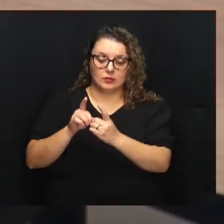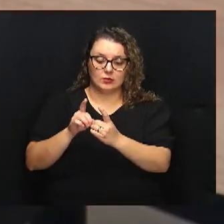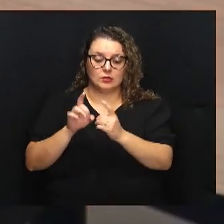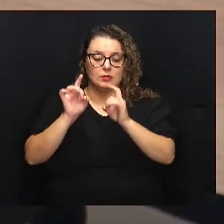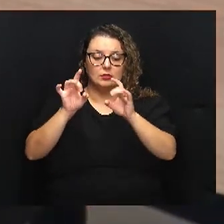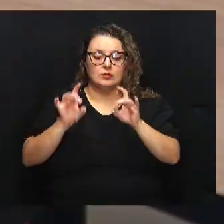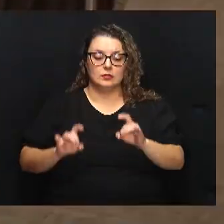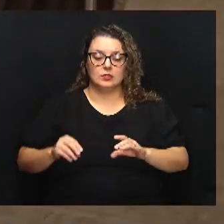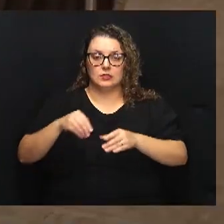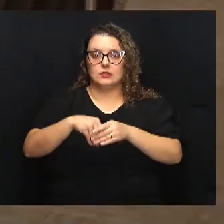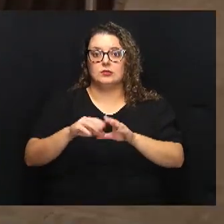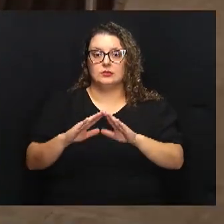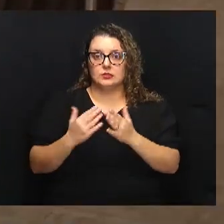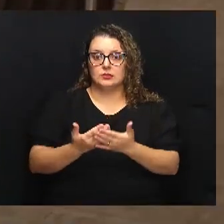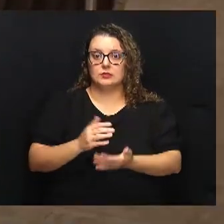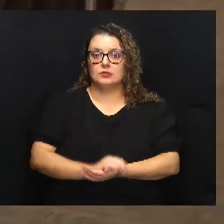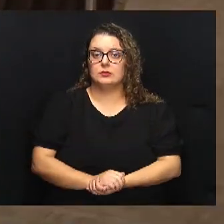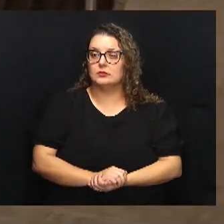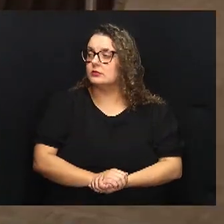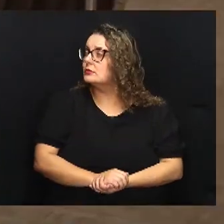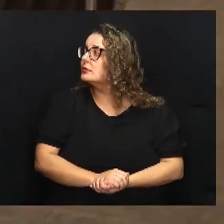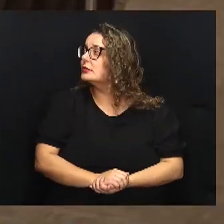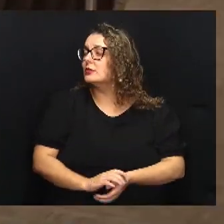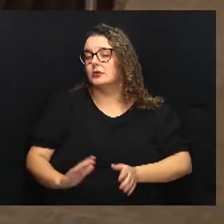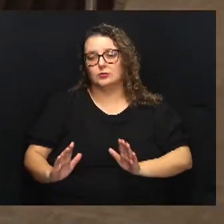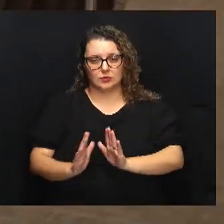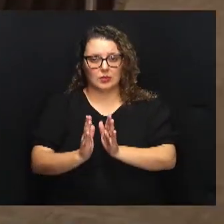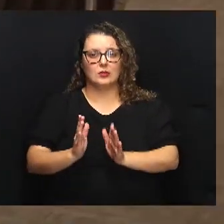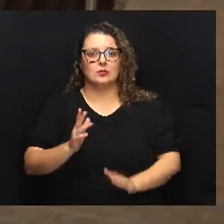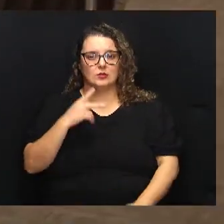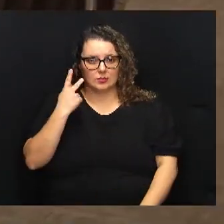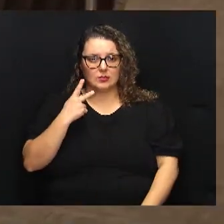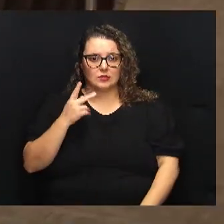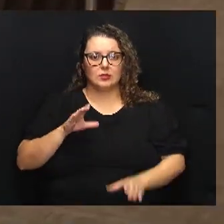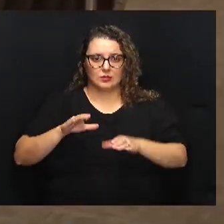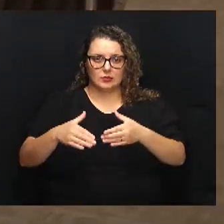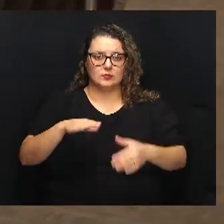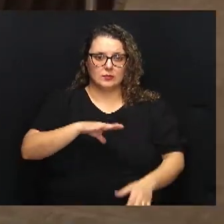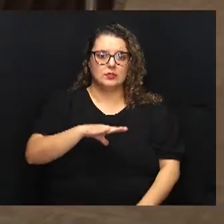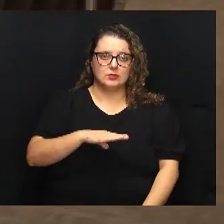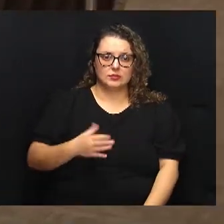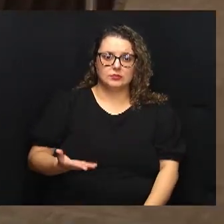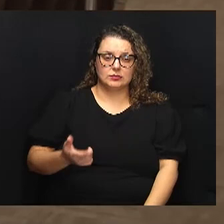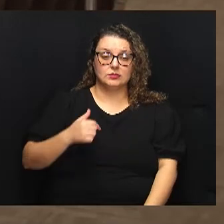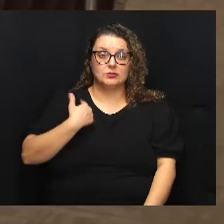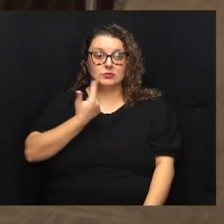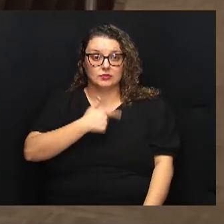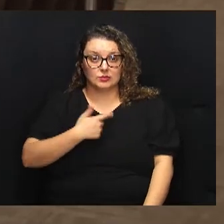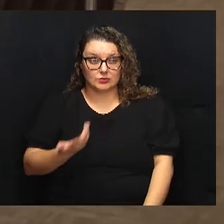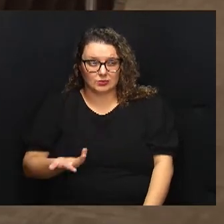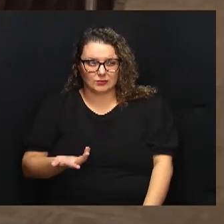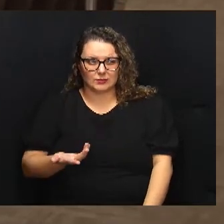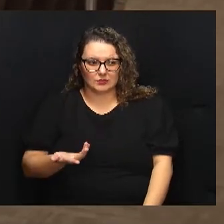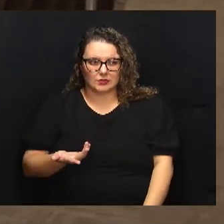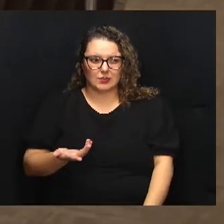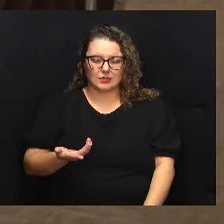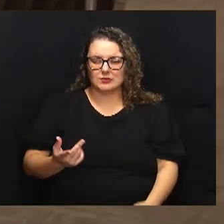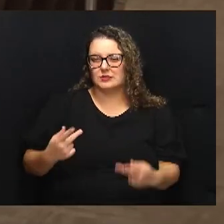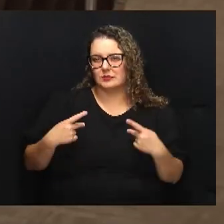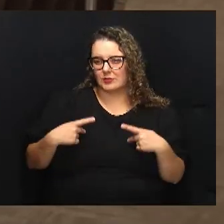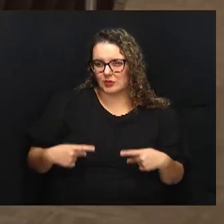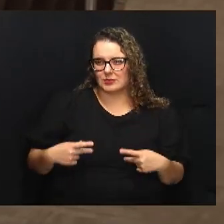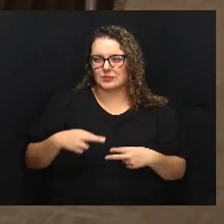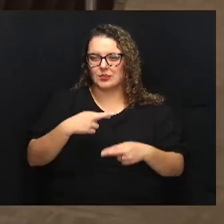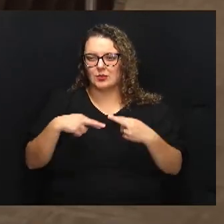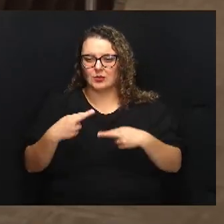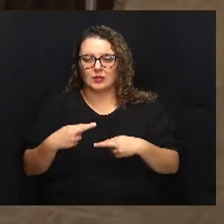nas escolas. Uma frente parlamentar de um parlamento municipal, a gente acaba muito se posicionando com relação